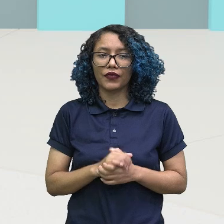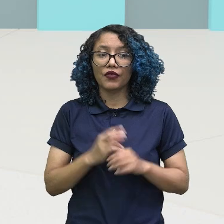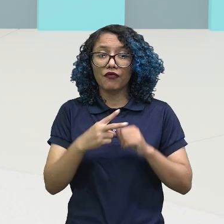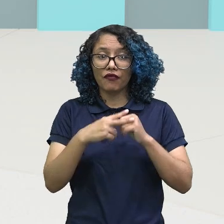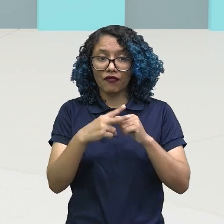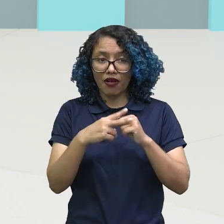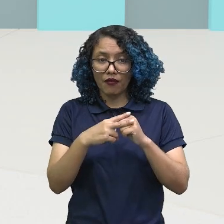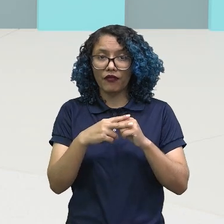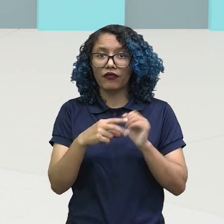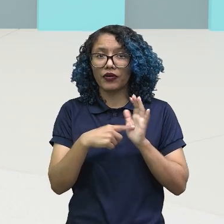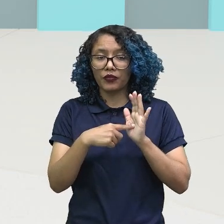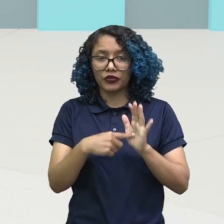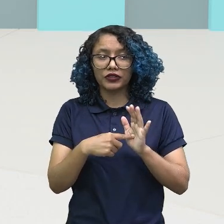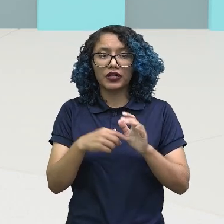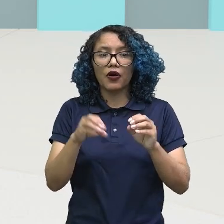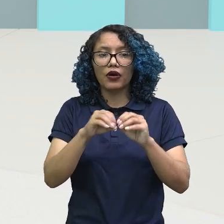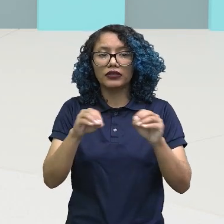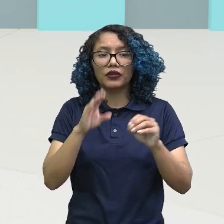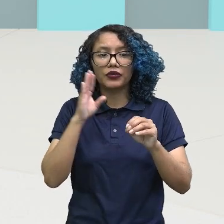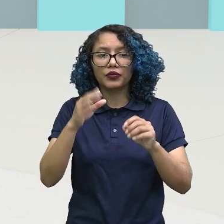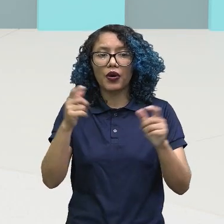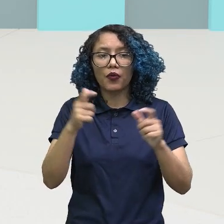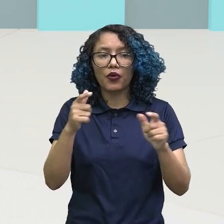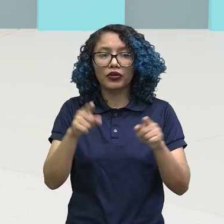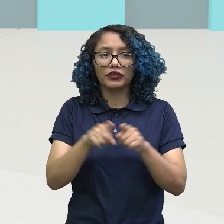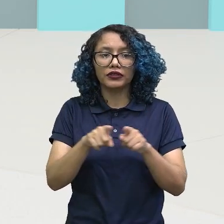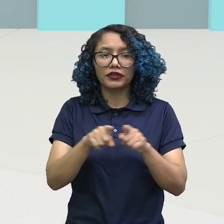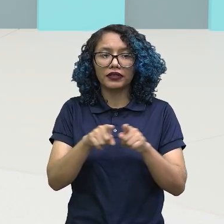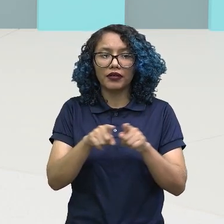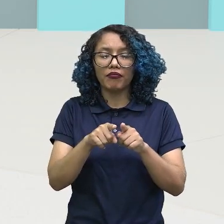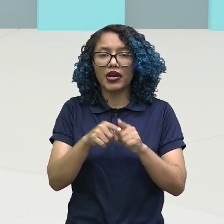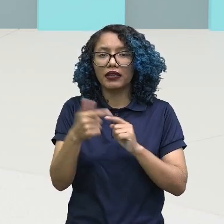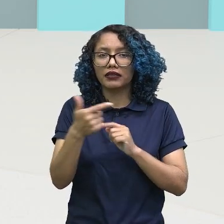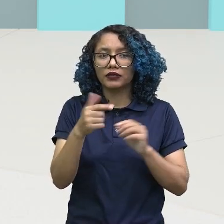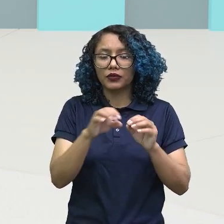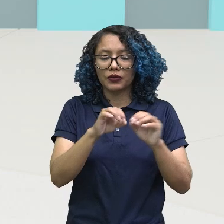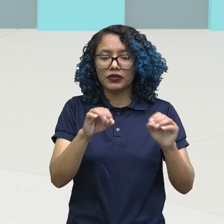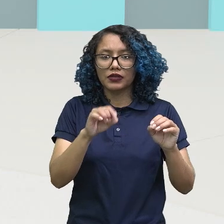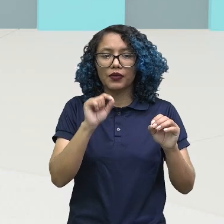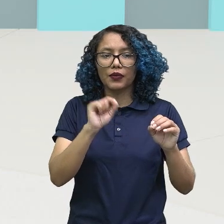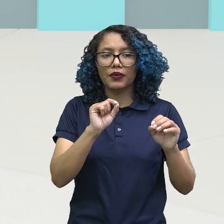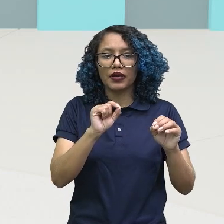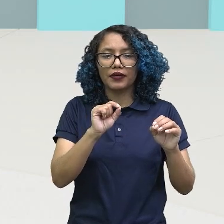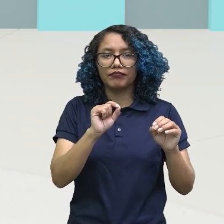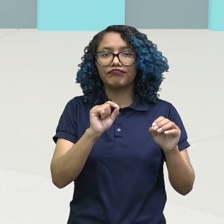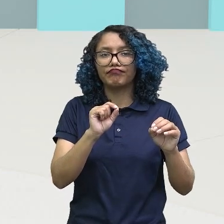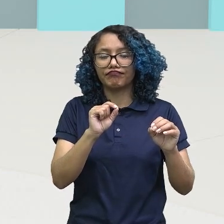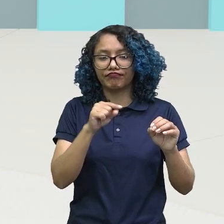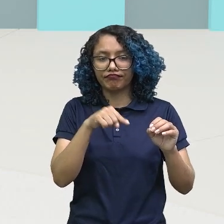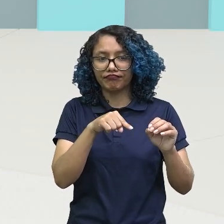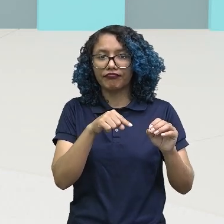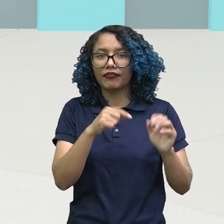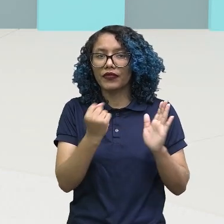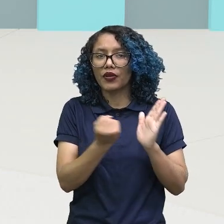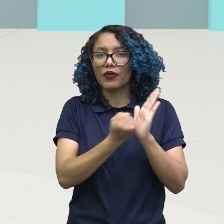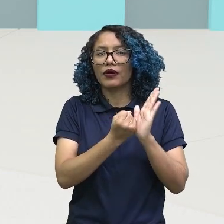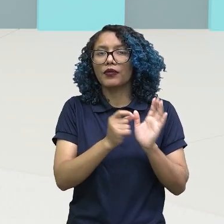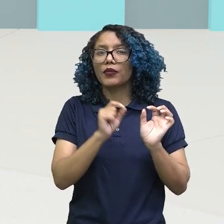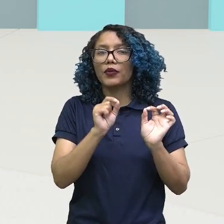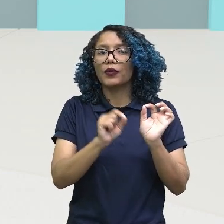oração principal. E na sequência, nós vamos ter, na segunda oração, nós vamos ter a segunda oração, que ela é marcada